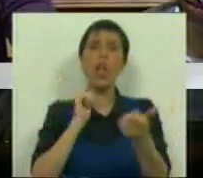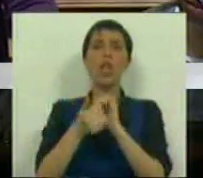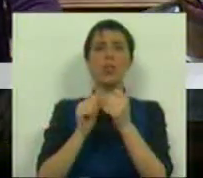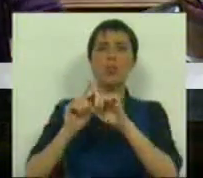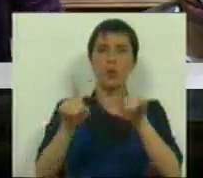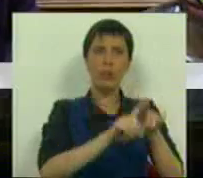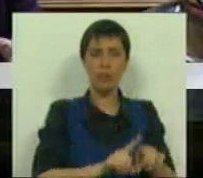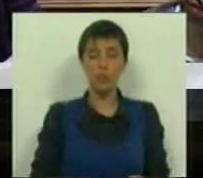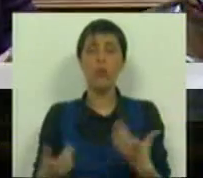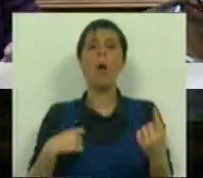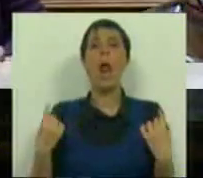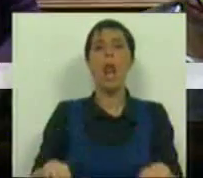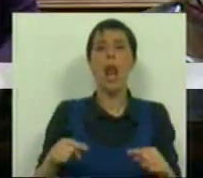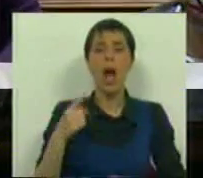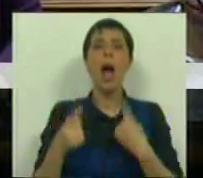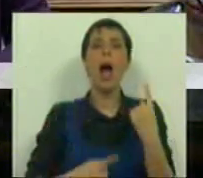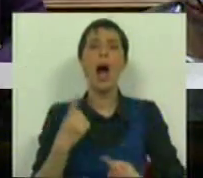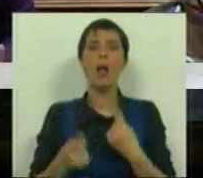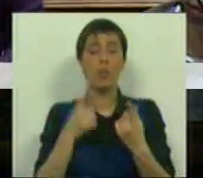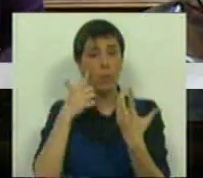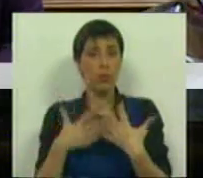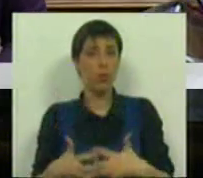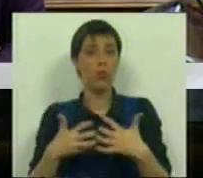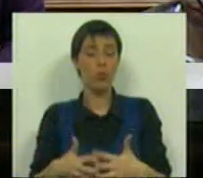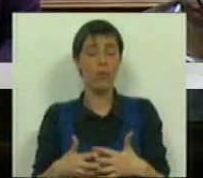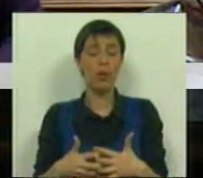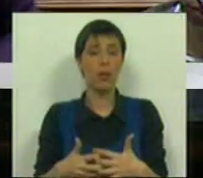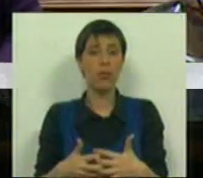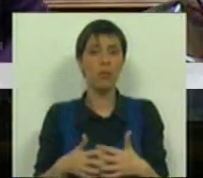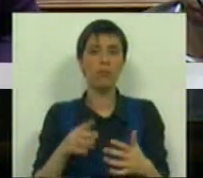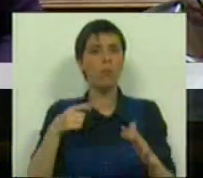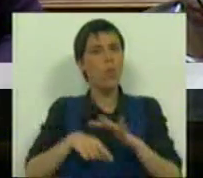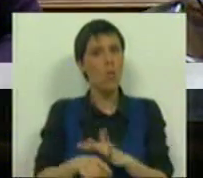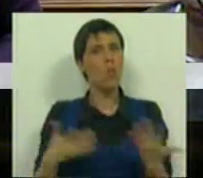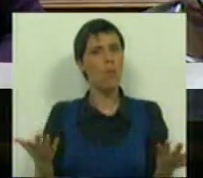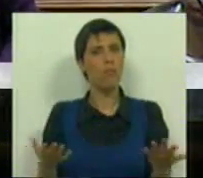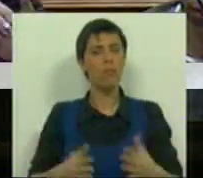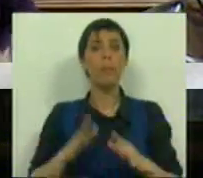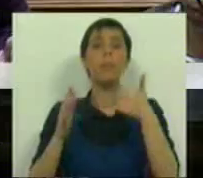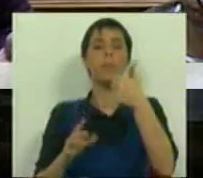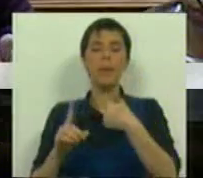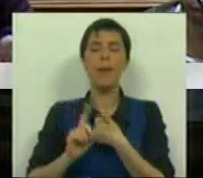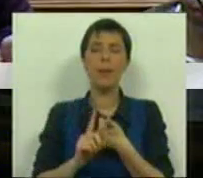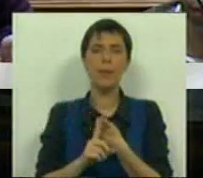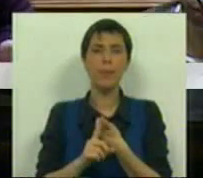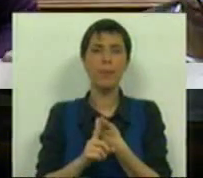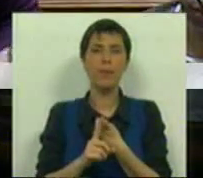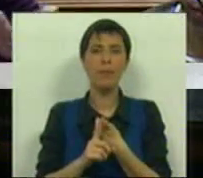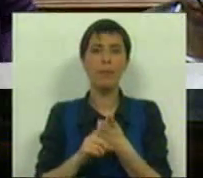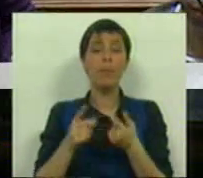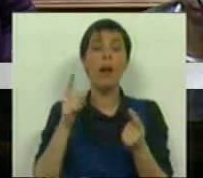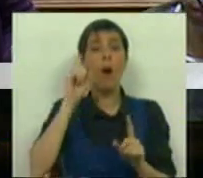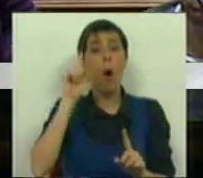desportivos. Porque temos aqui algumas dúvidas de fundo. Em primeiro lugar,